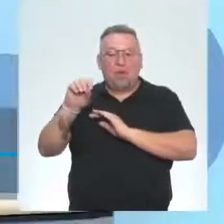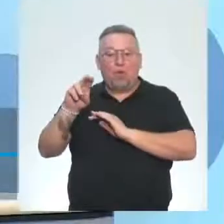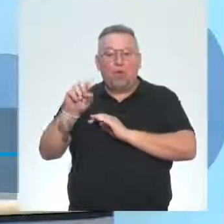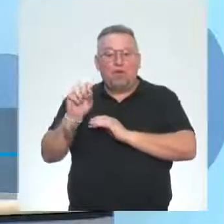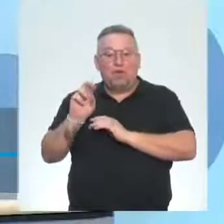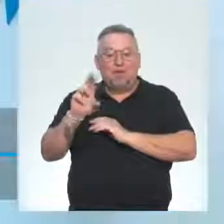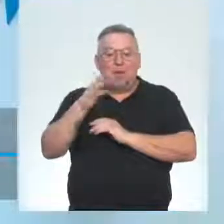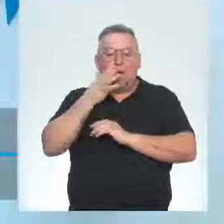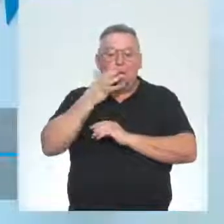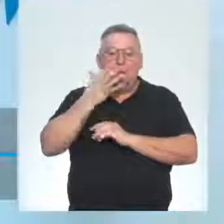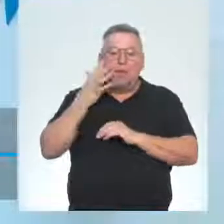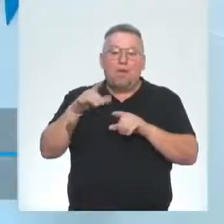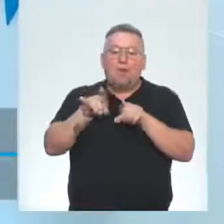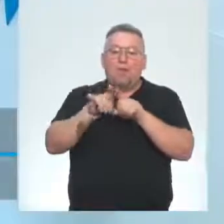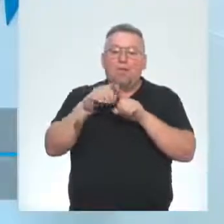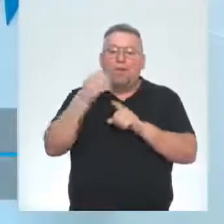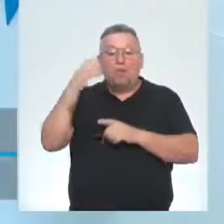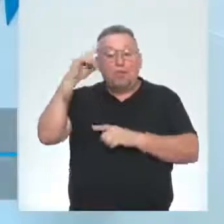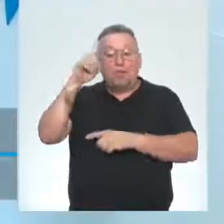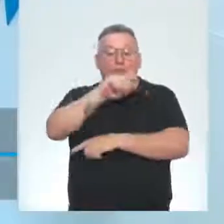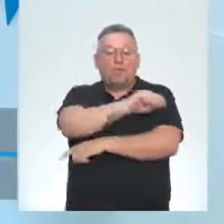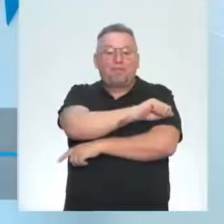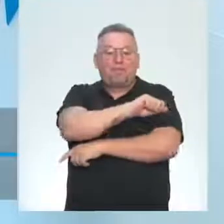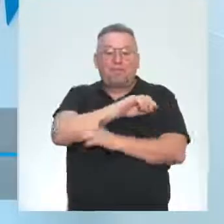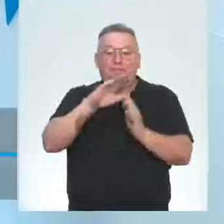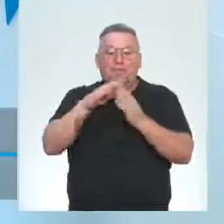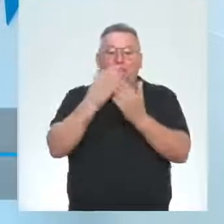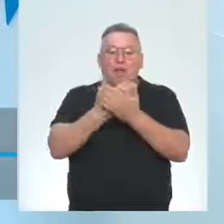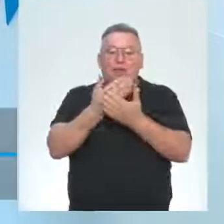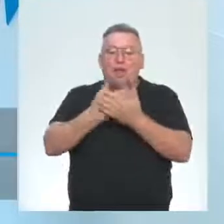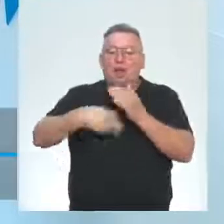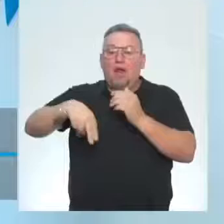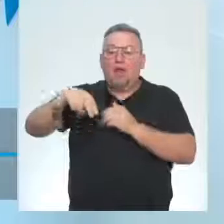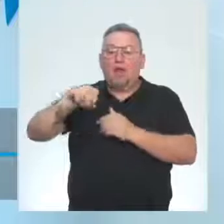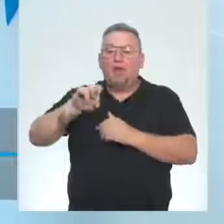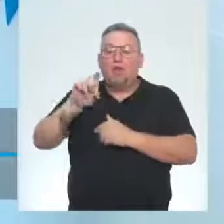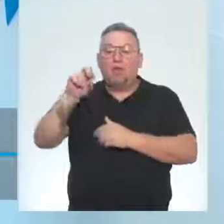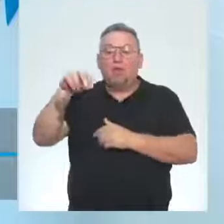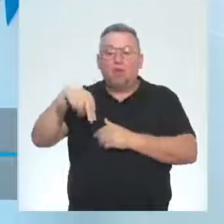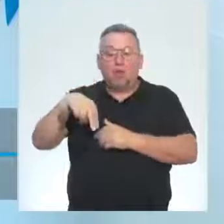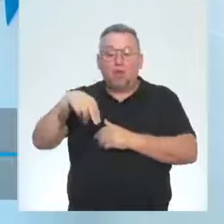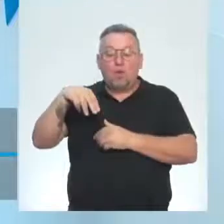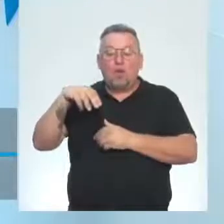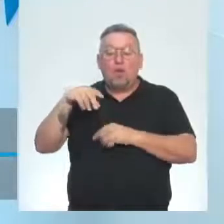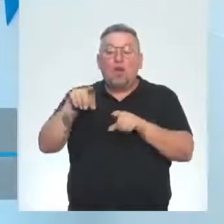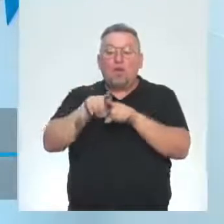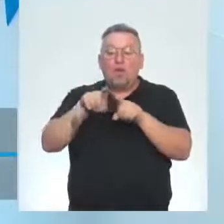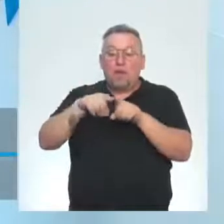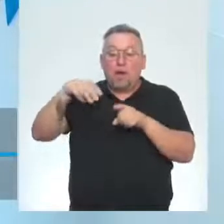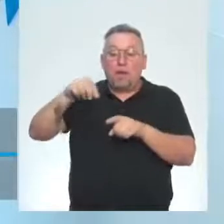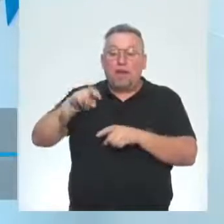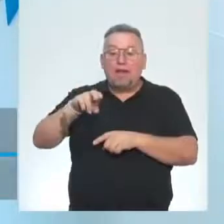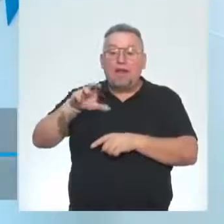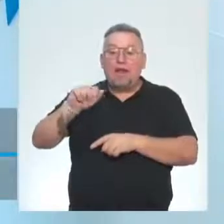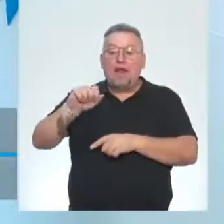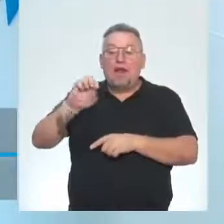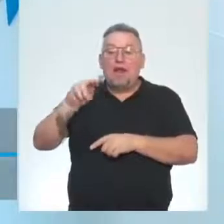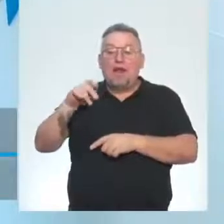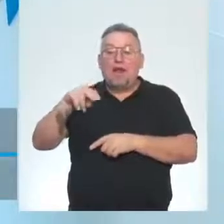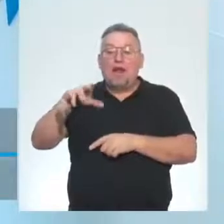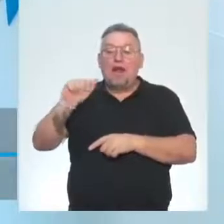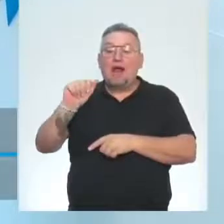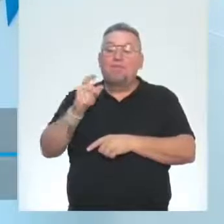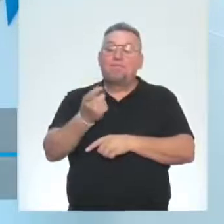desculpa. Quero mandar também um bom dia para os alunos da Escola Estadual Newton Pimenta e Escola Estadual Maria Helena, em Campinas.